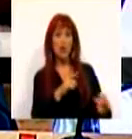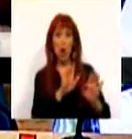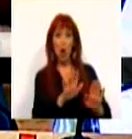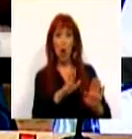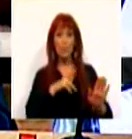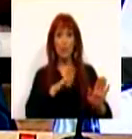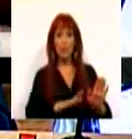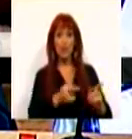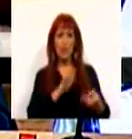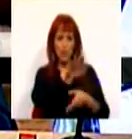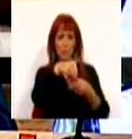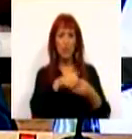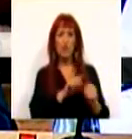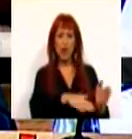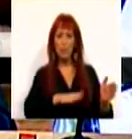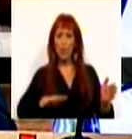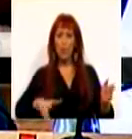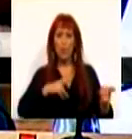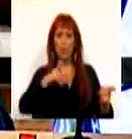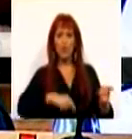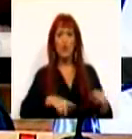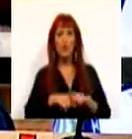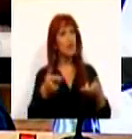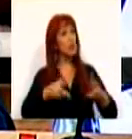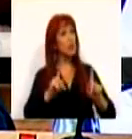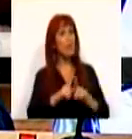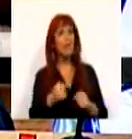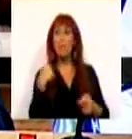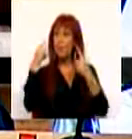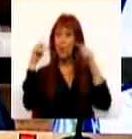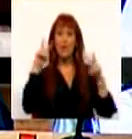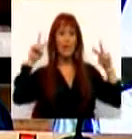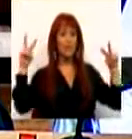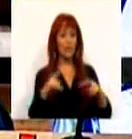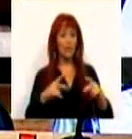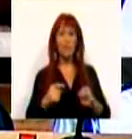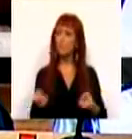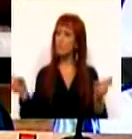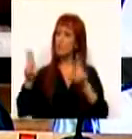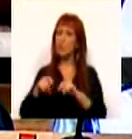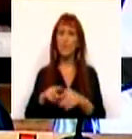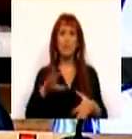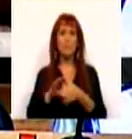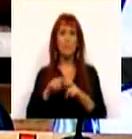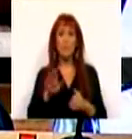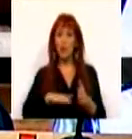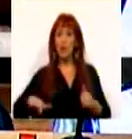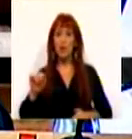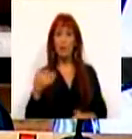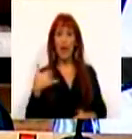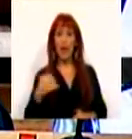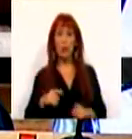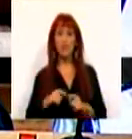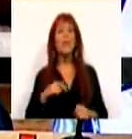nosso país, incorporadas nas coleções nacionais e disponíveis para a fruição pública. Renovámos o comodato da coleção Berardo,